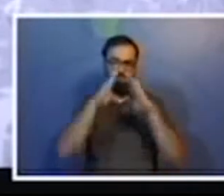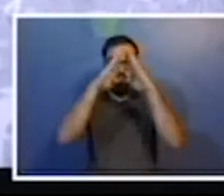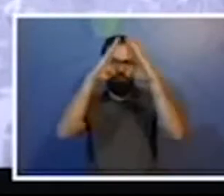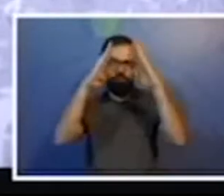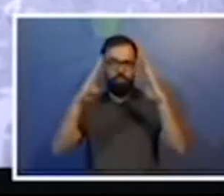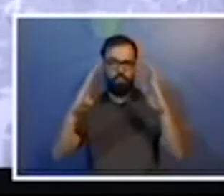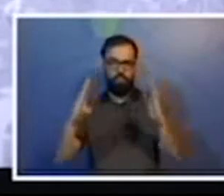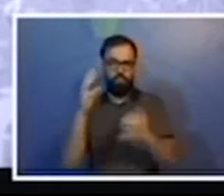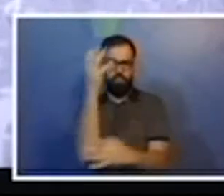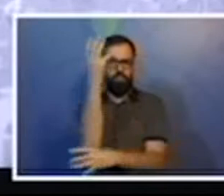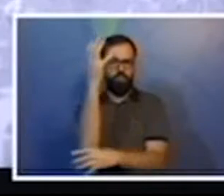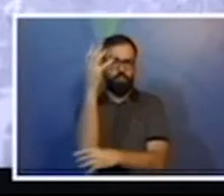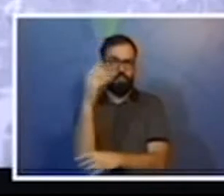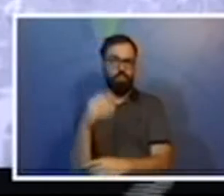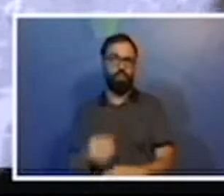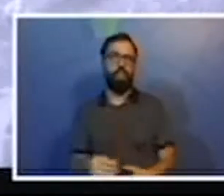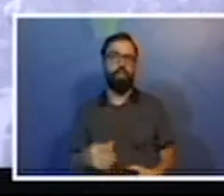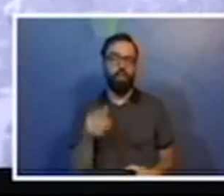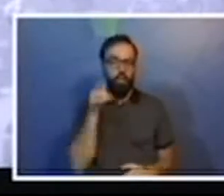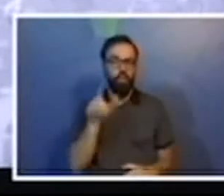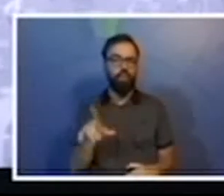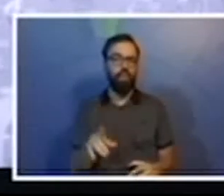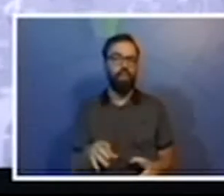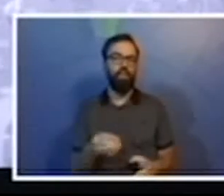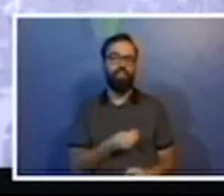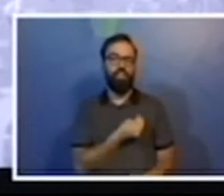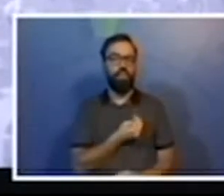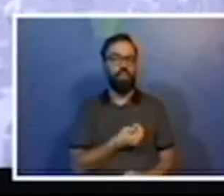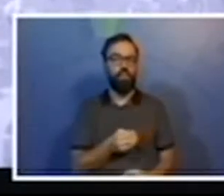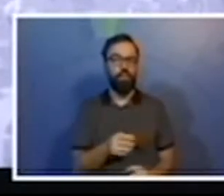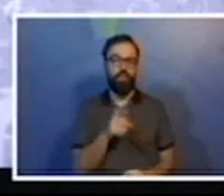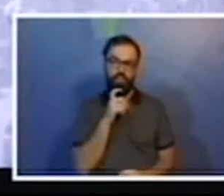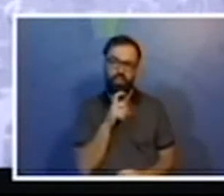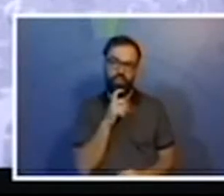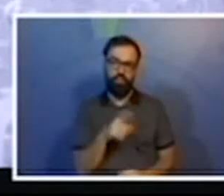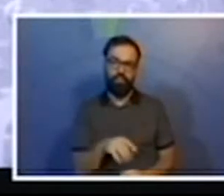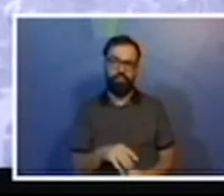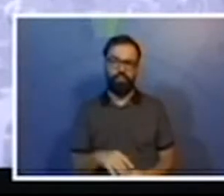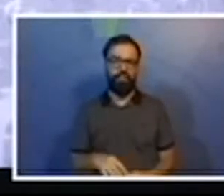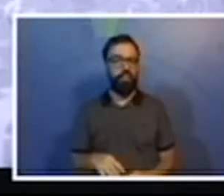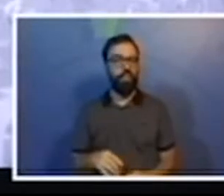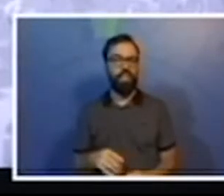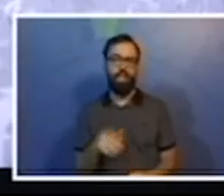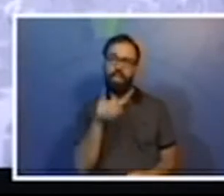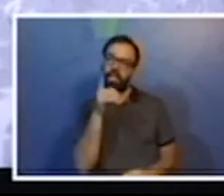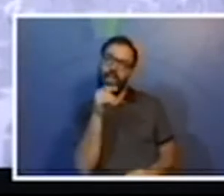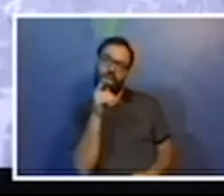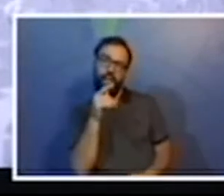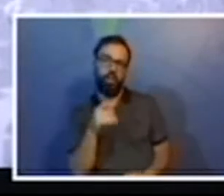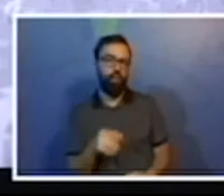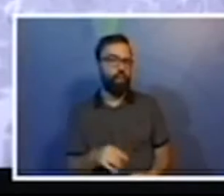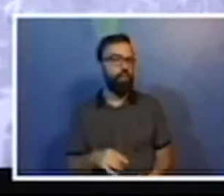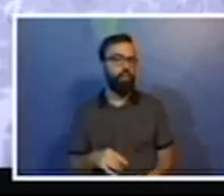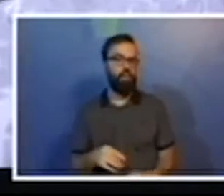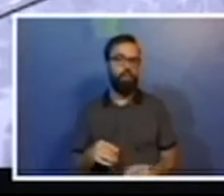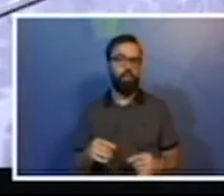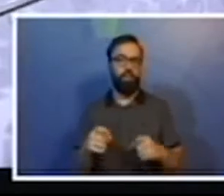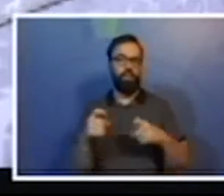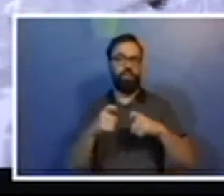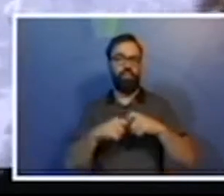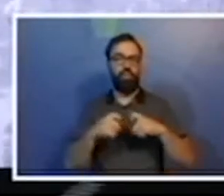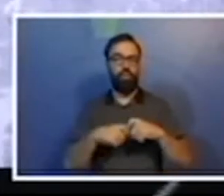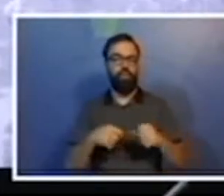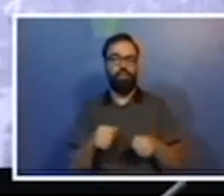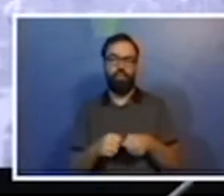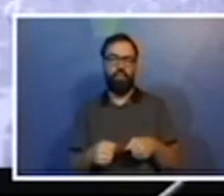podem também viver em regiões frias não necessitam de água para reprodução de forma contrária a briófita pteridófita